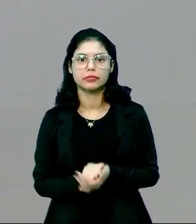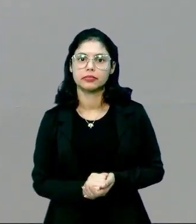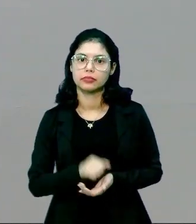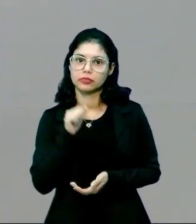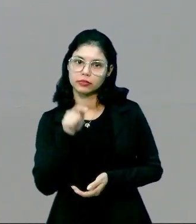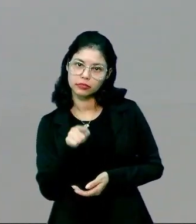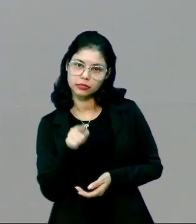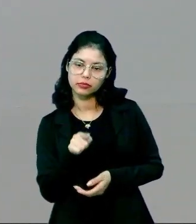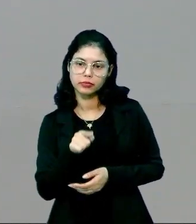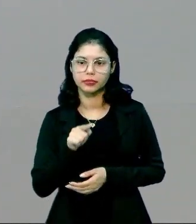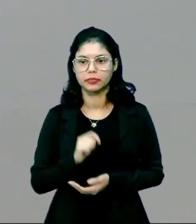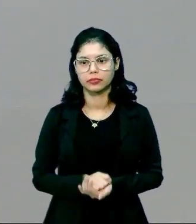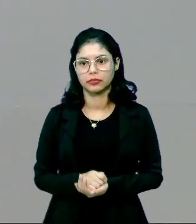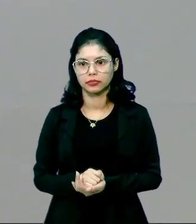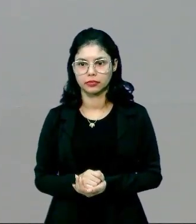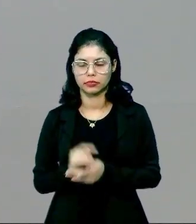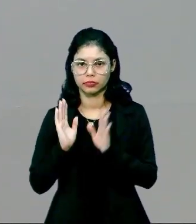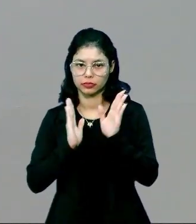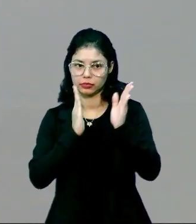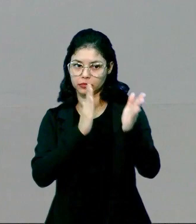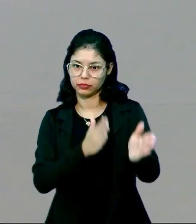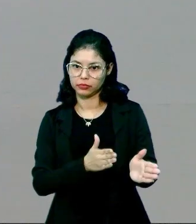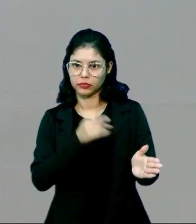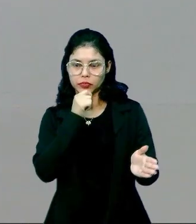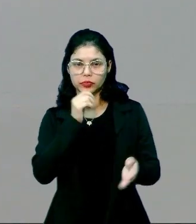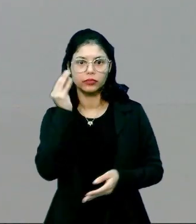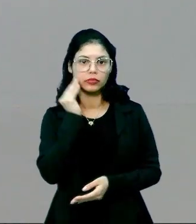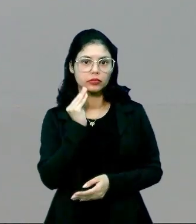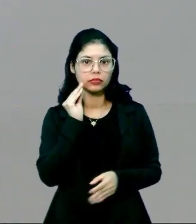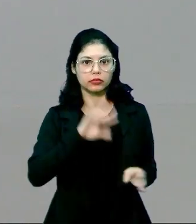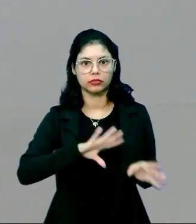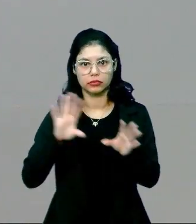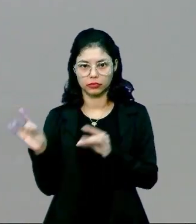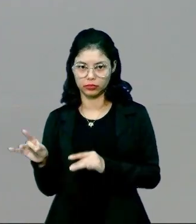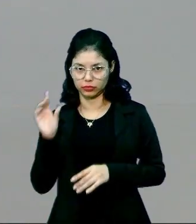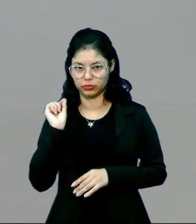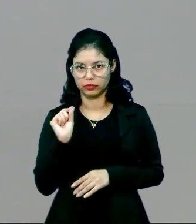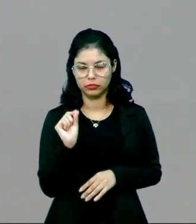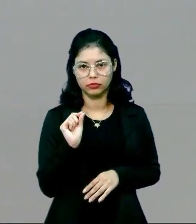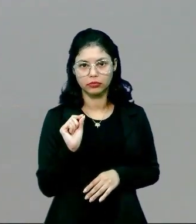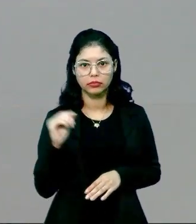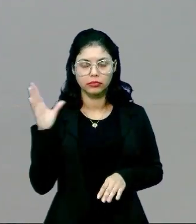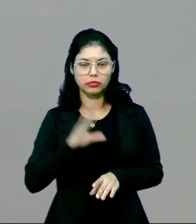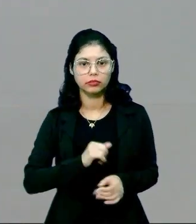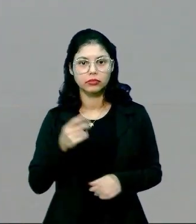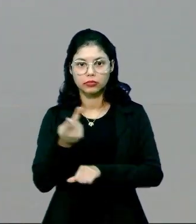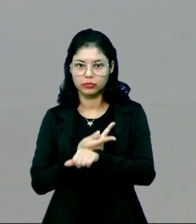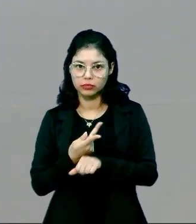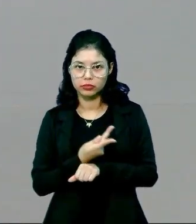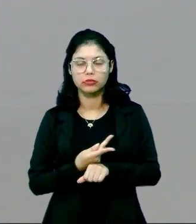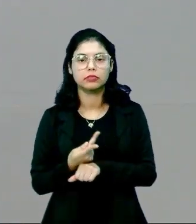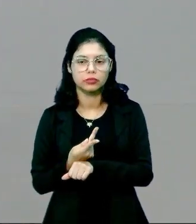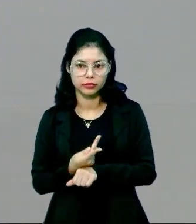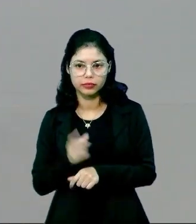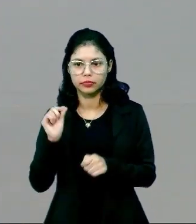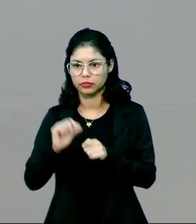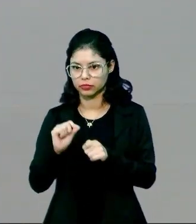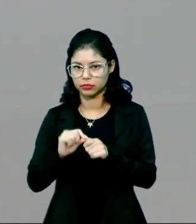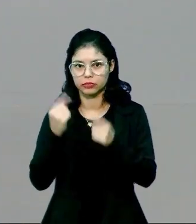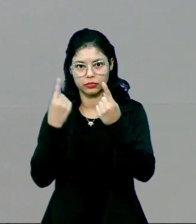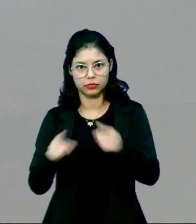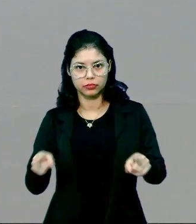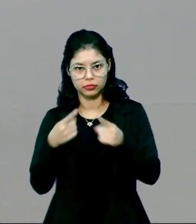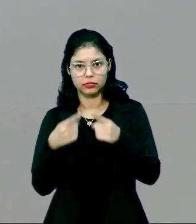Exatamente esse esse caminho que elas estão tentando levar OK Elas estão indo atrás de músicas de fazer